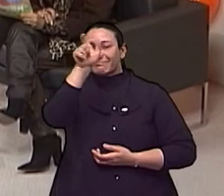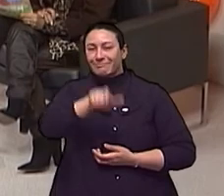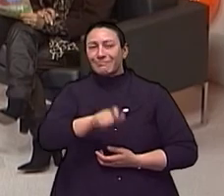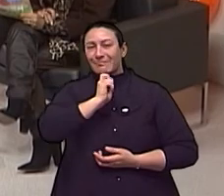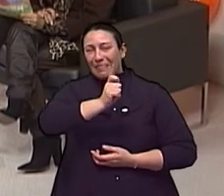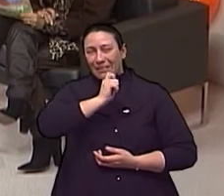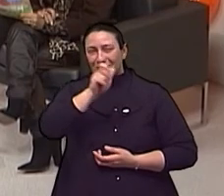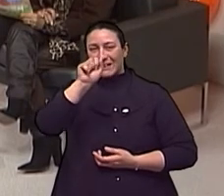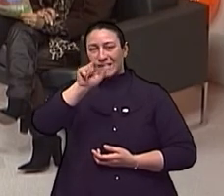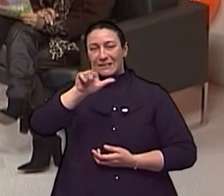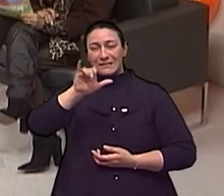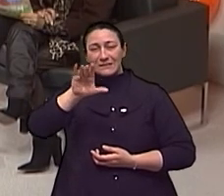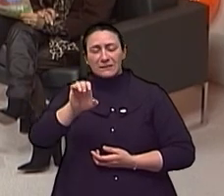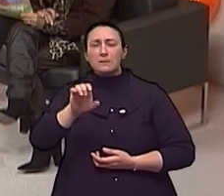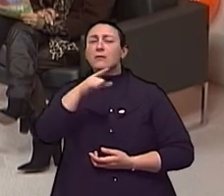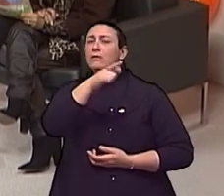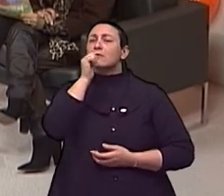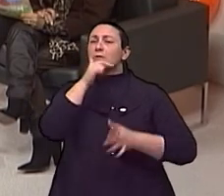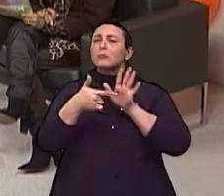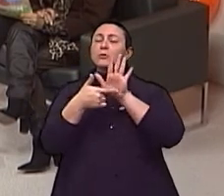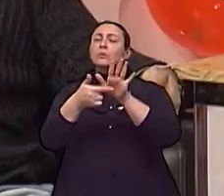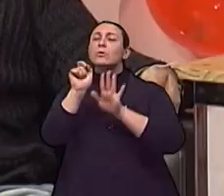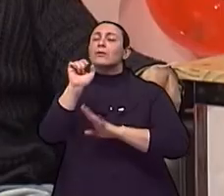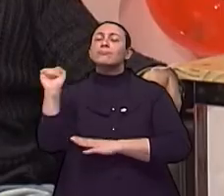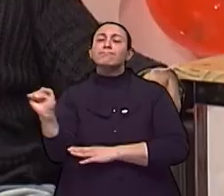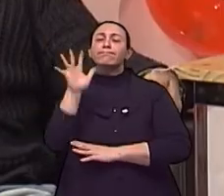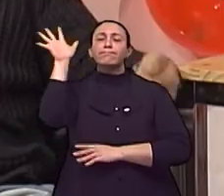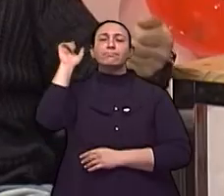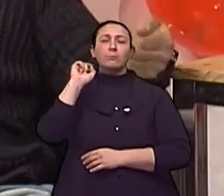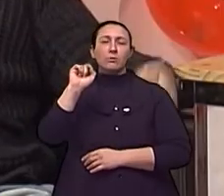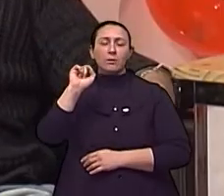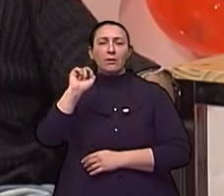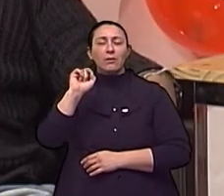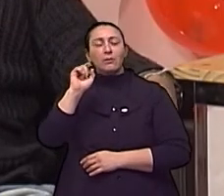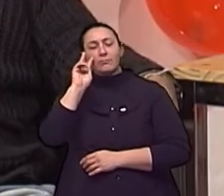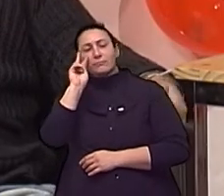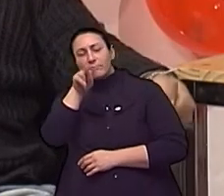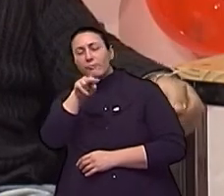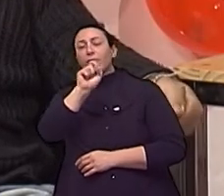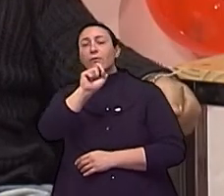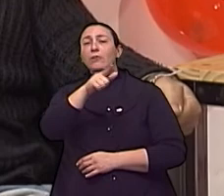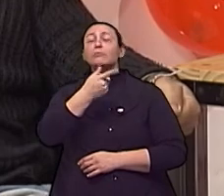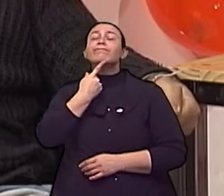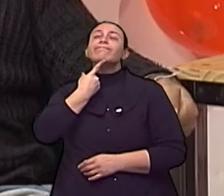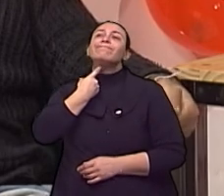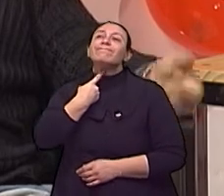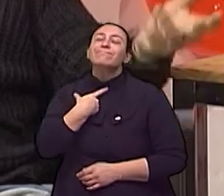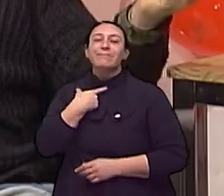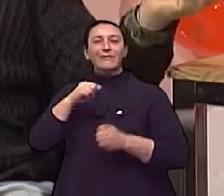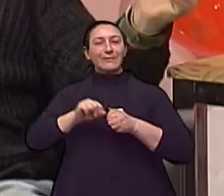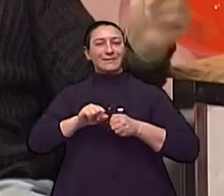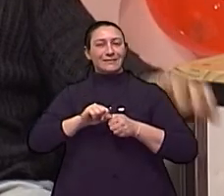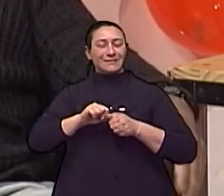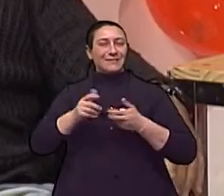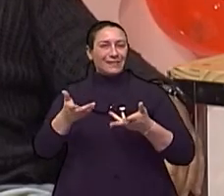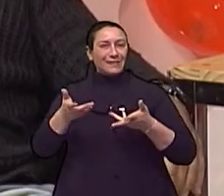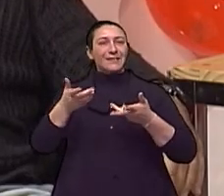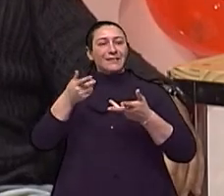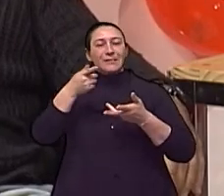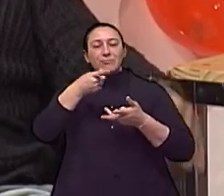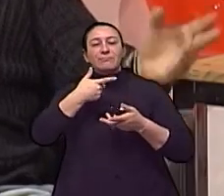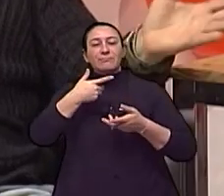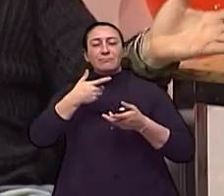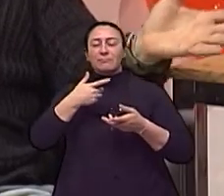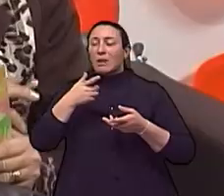matéria ela ilustra exatamente algo que é muito caro para nós ficar males que é o desejo de ensinar que os como